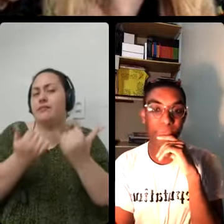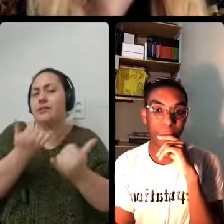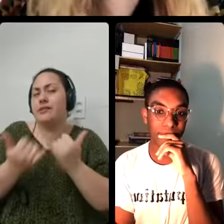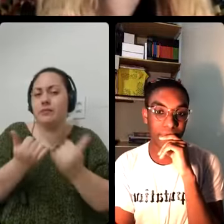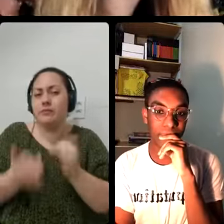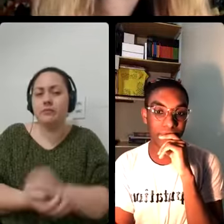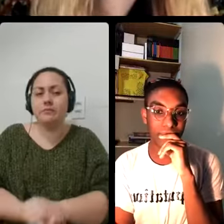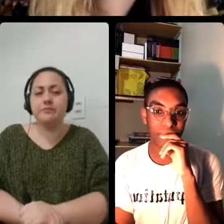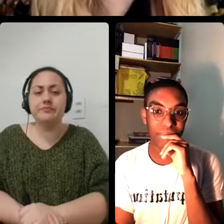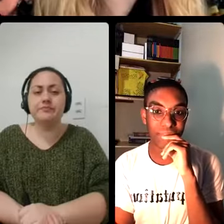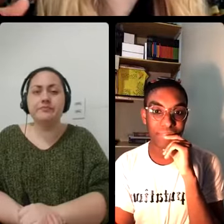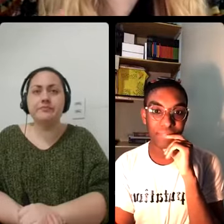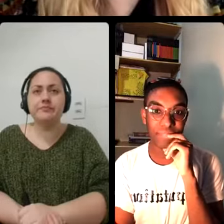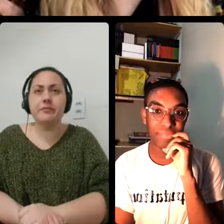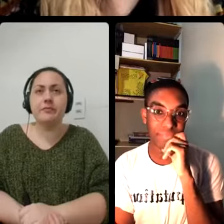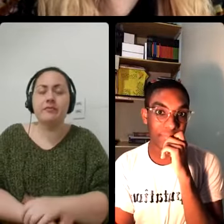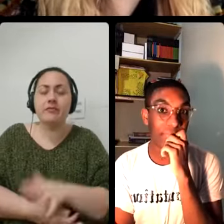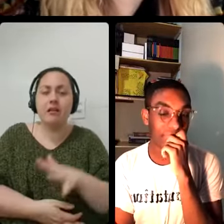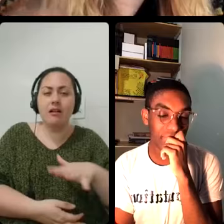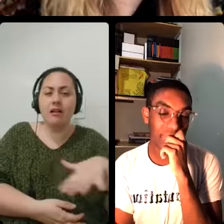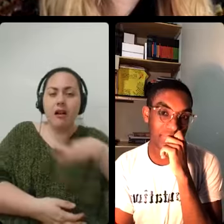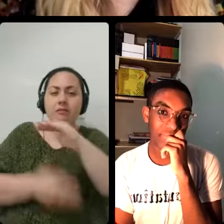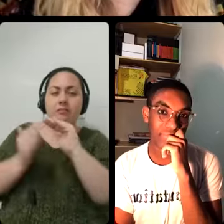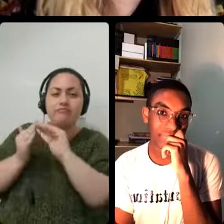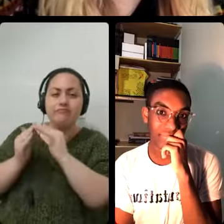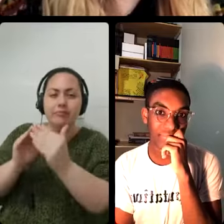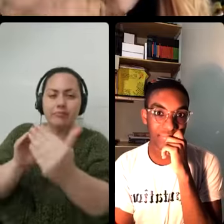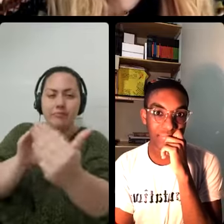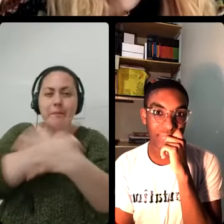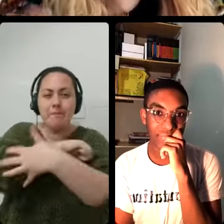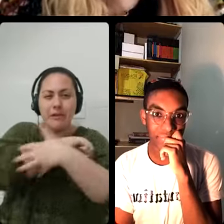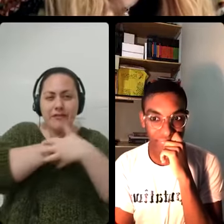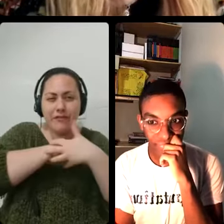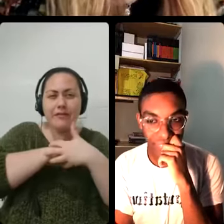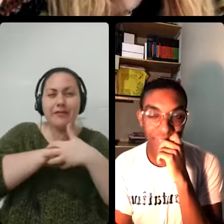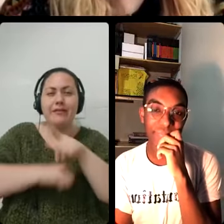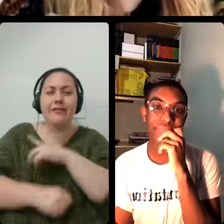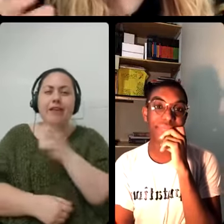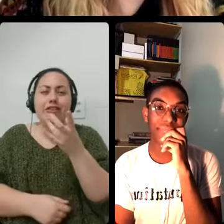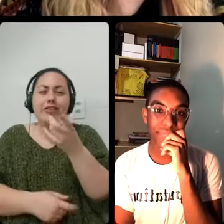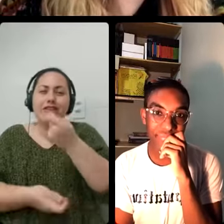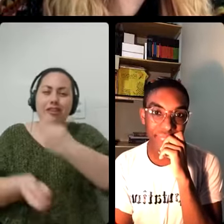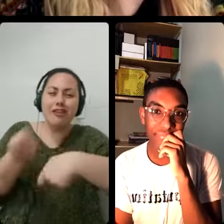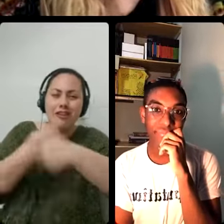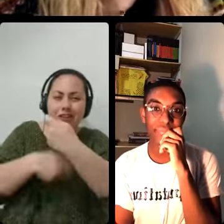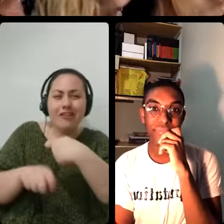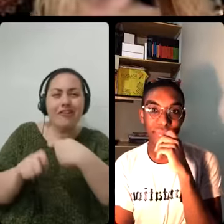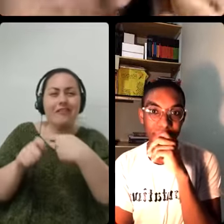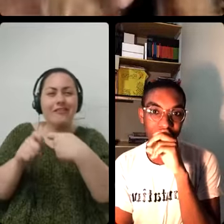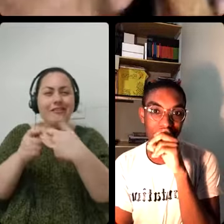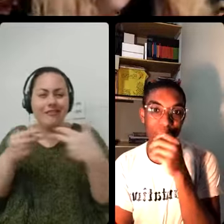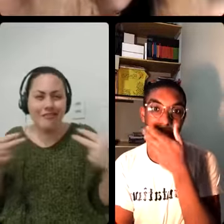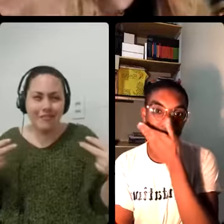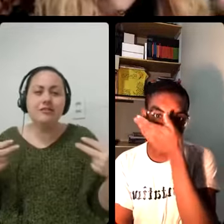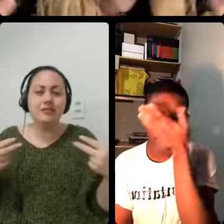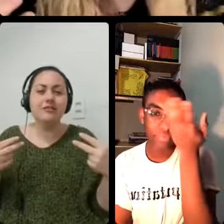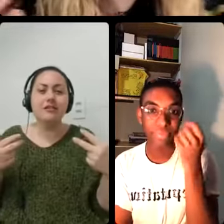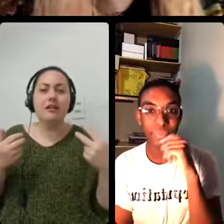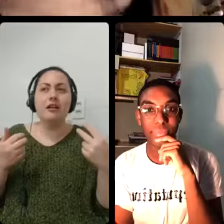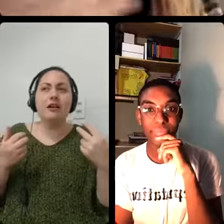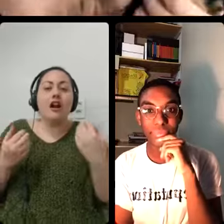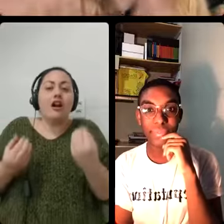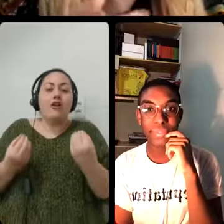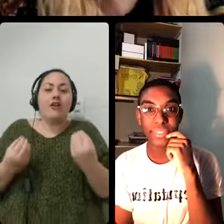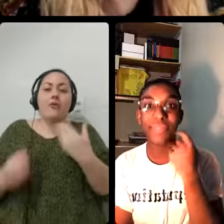da periferia, assim, né? E a questão do tráfico ali também, né? Enfim, como o Estado